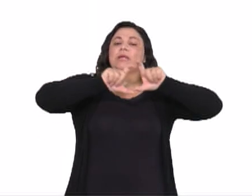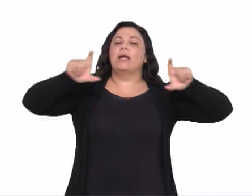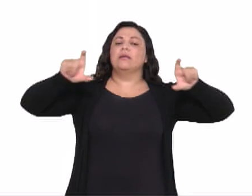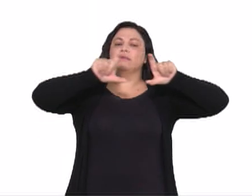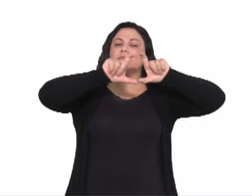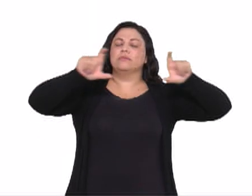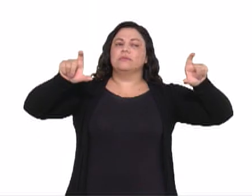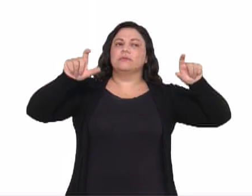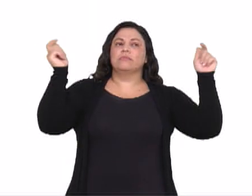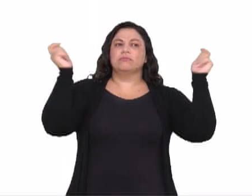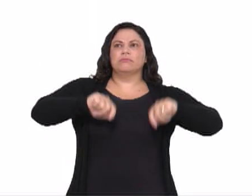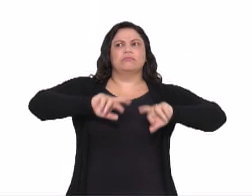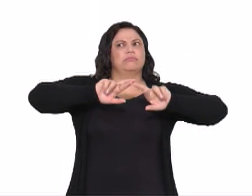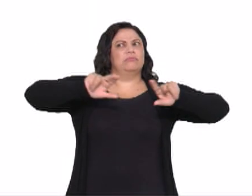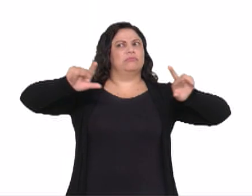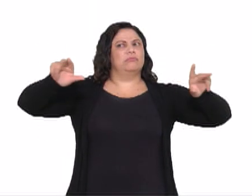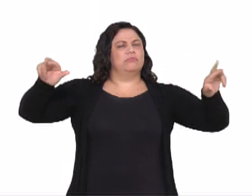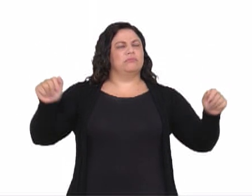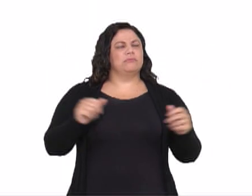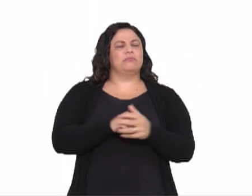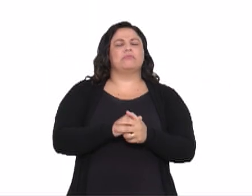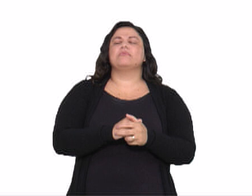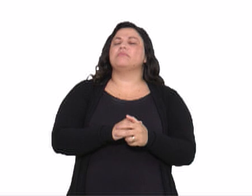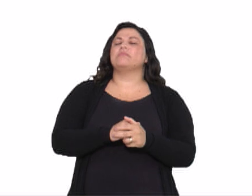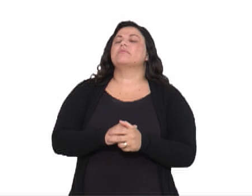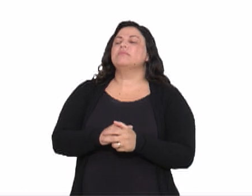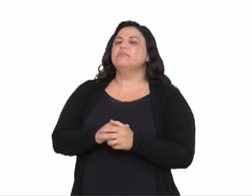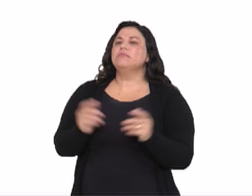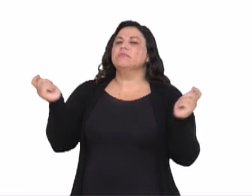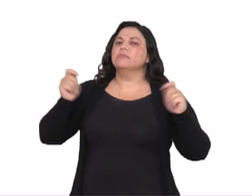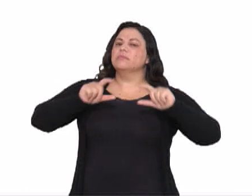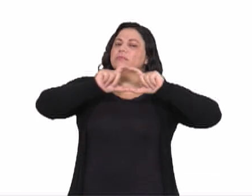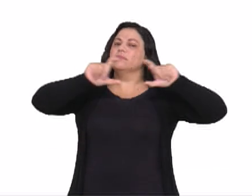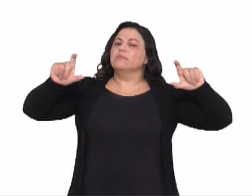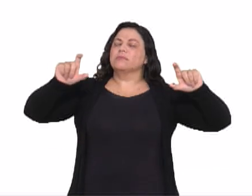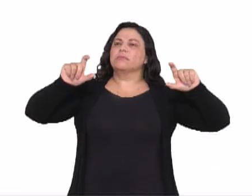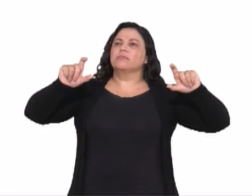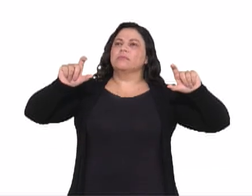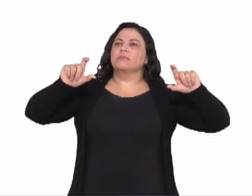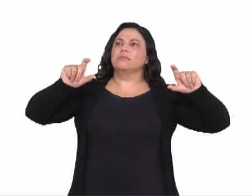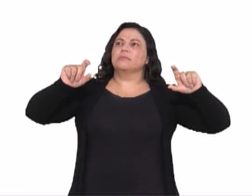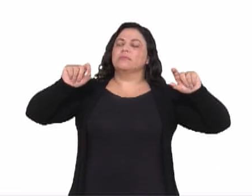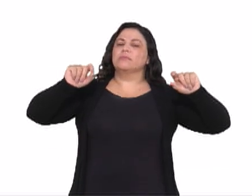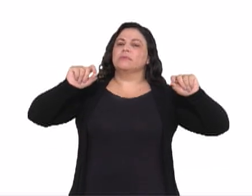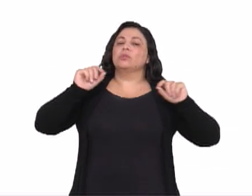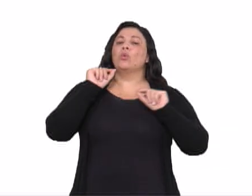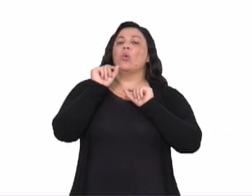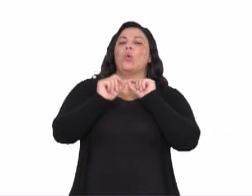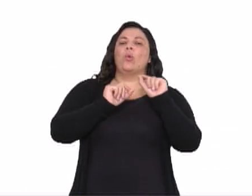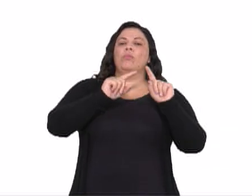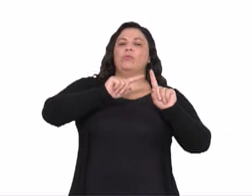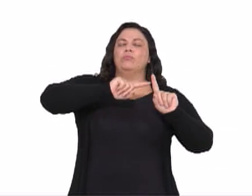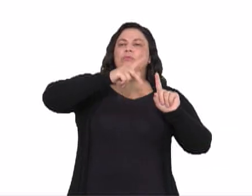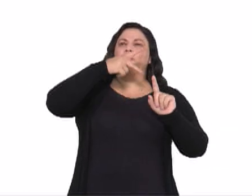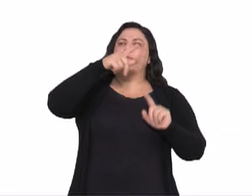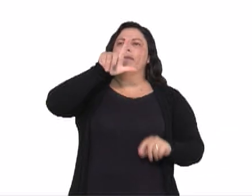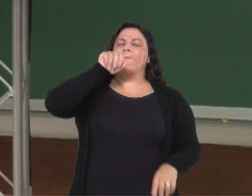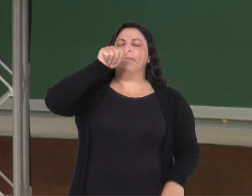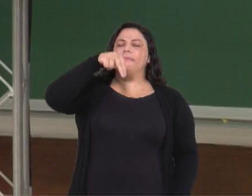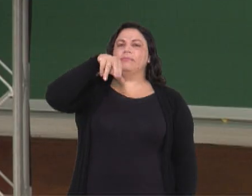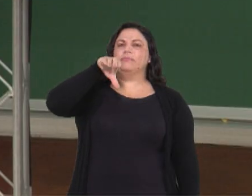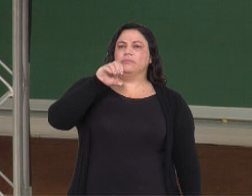diversos pontos de uma circunferência, né, auxiliando assim a construção dela num plano cartesiano, por exemplo.